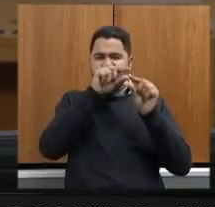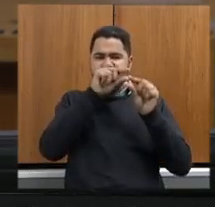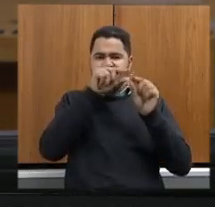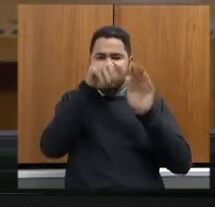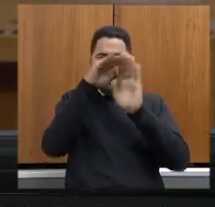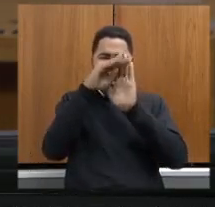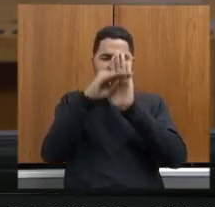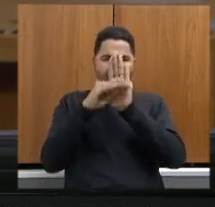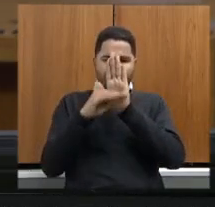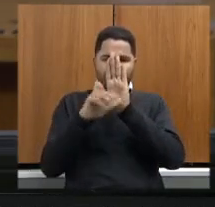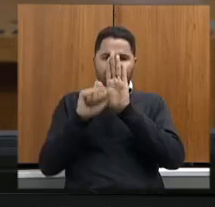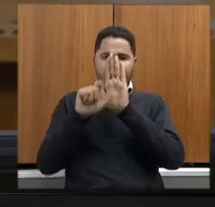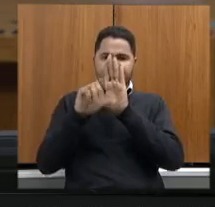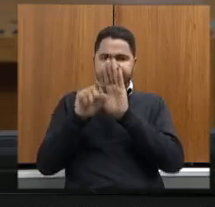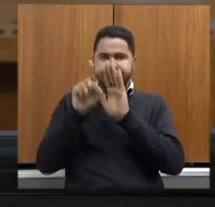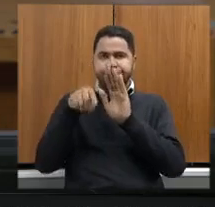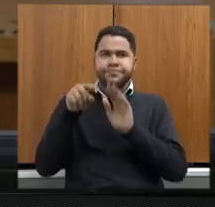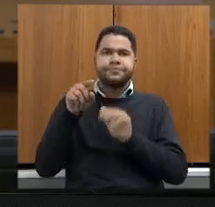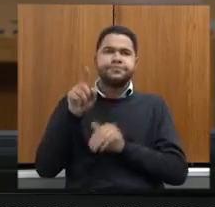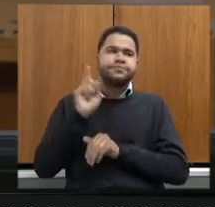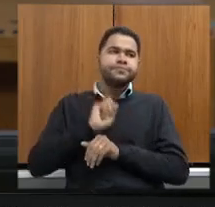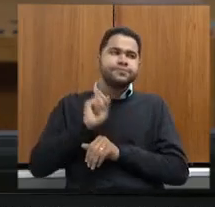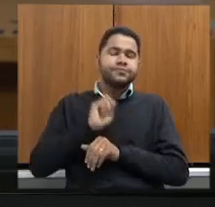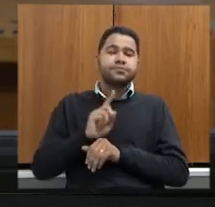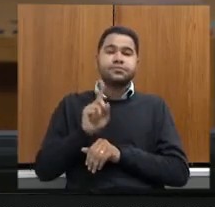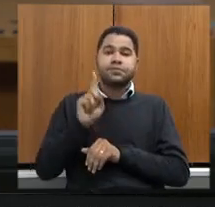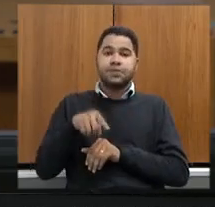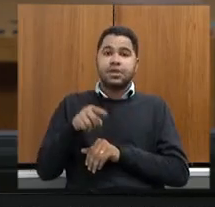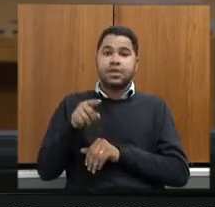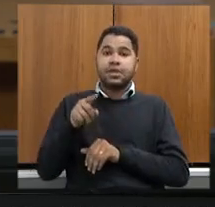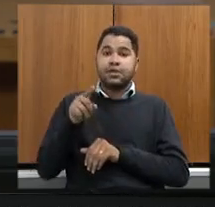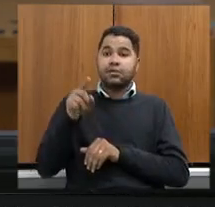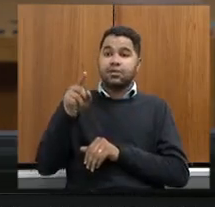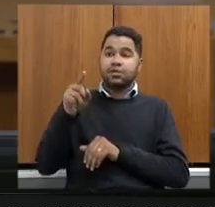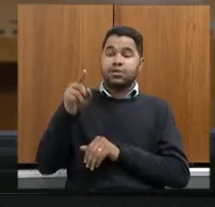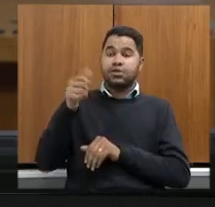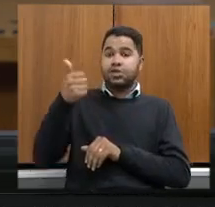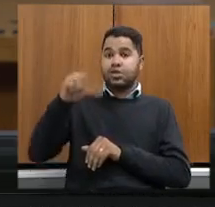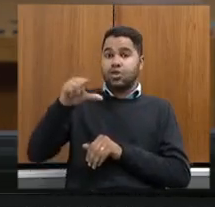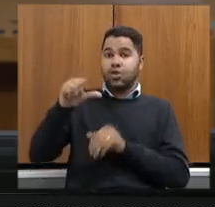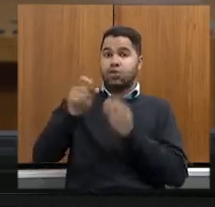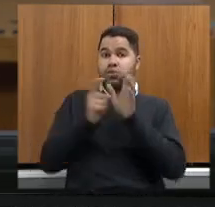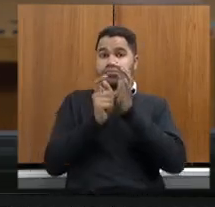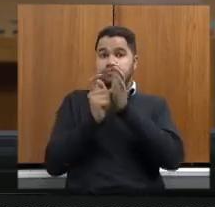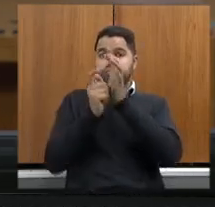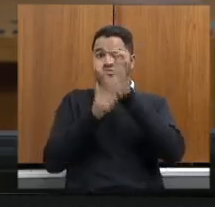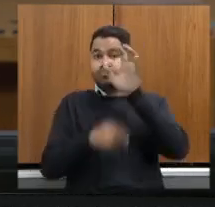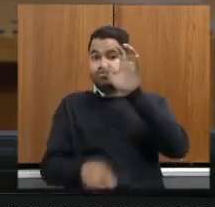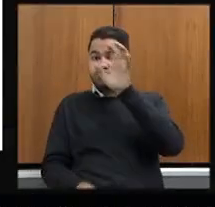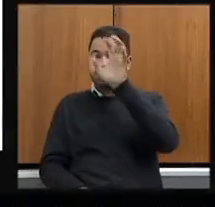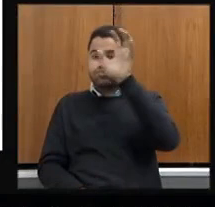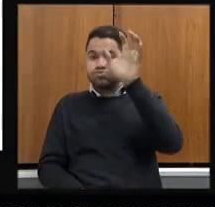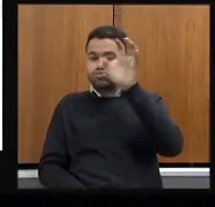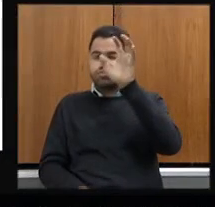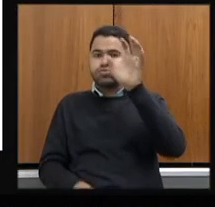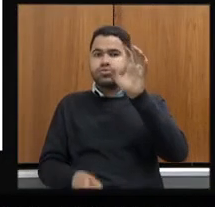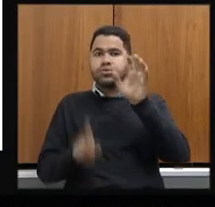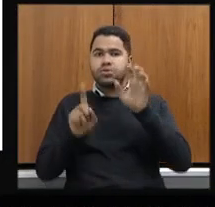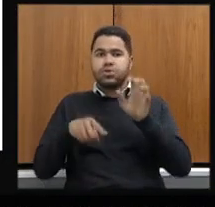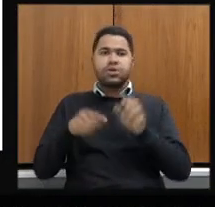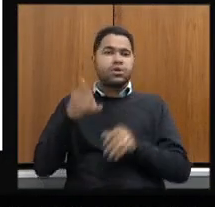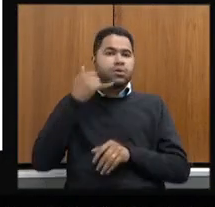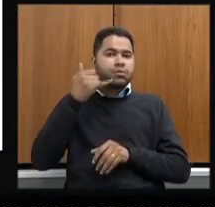Programa Alô Minas a gente teve ativação de 9 antenas de telefonia móvel é a gente já atingiu distritos e localidades